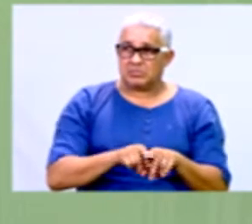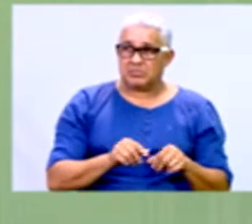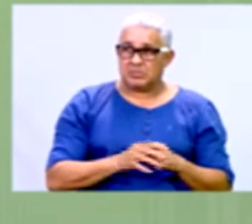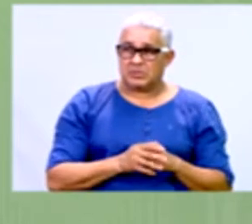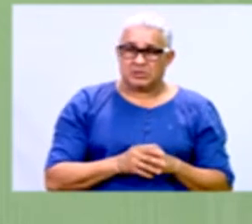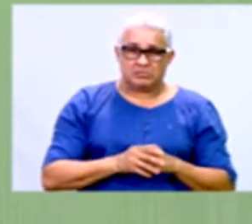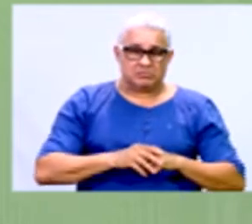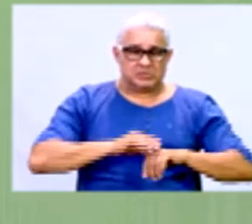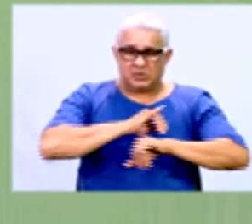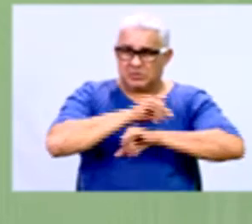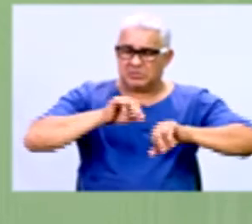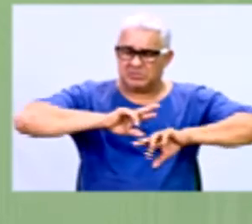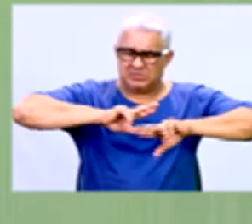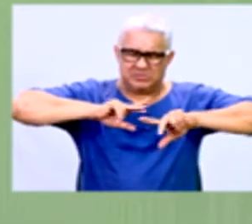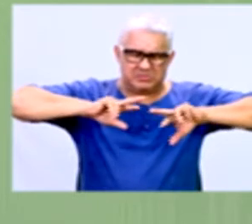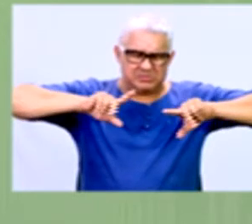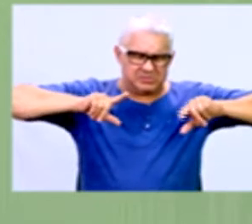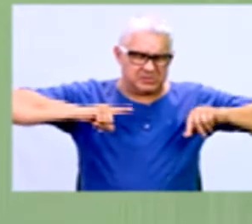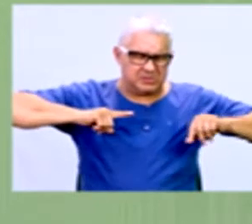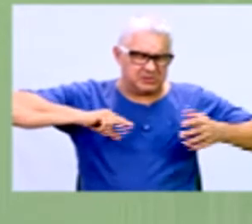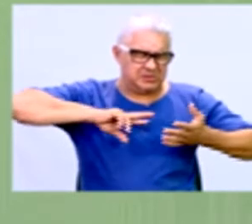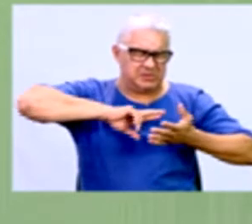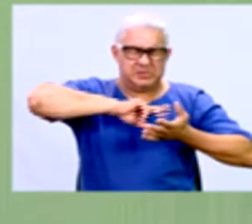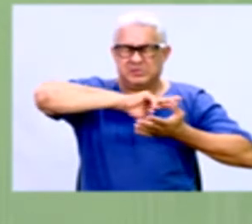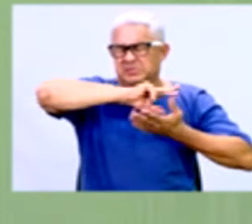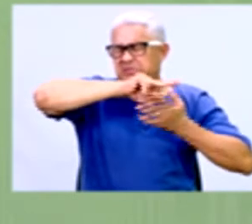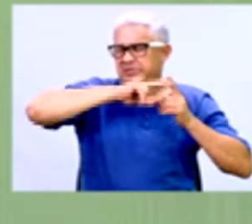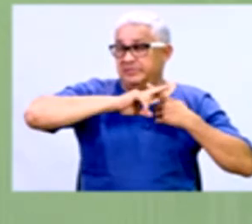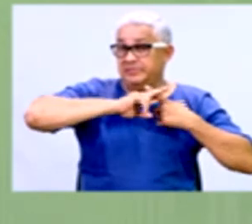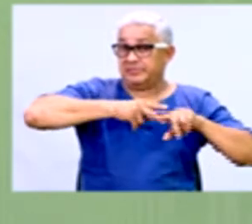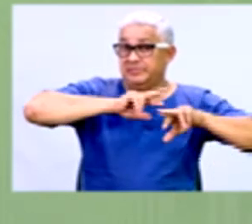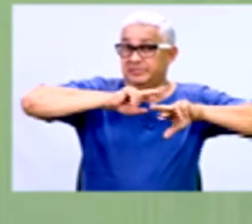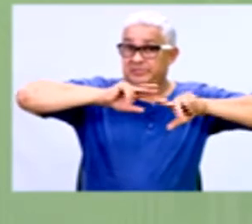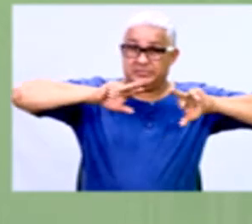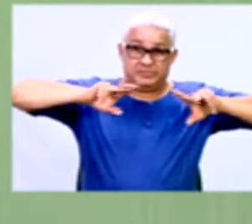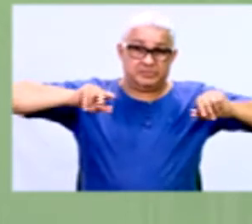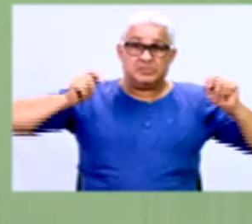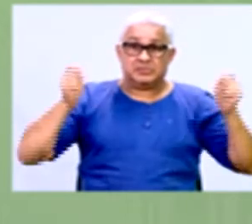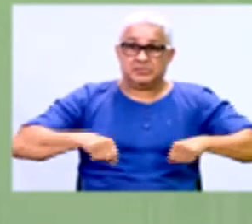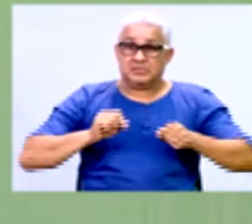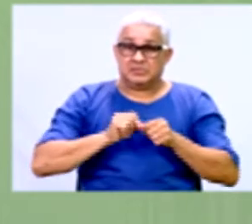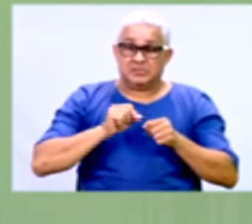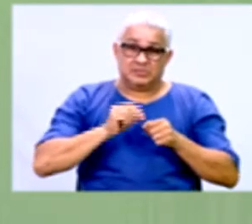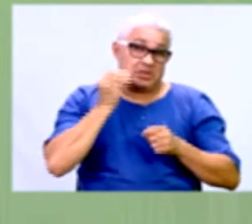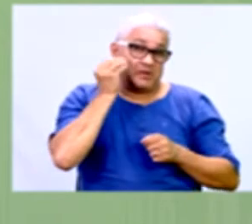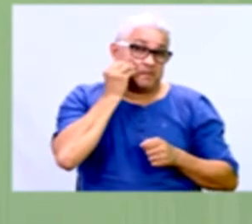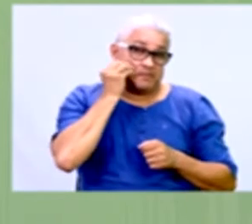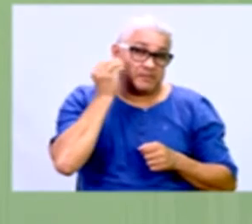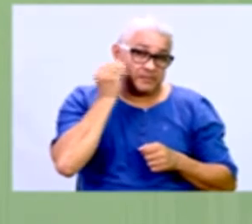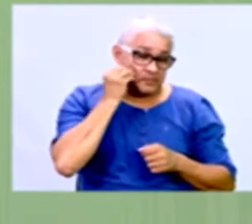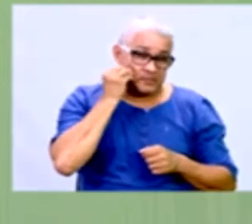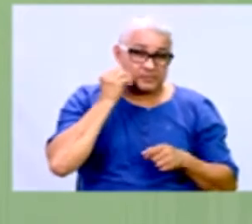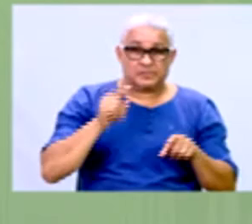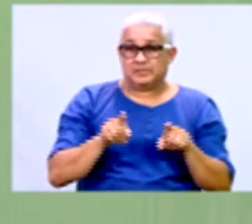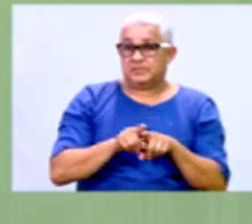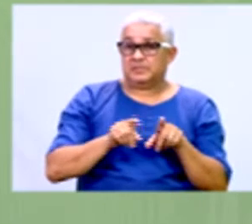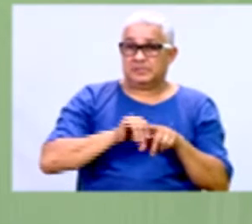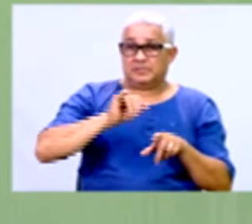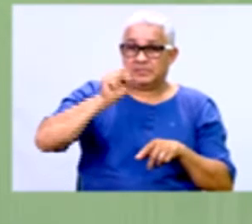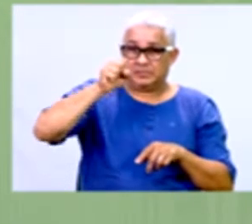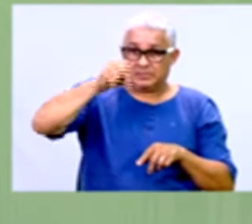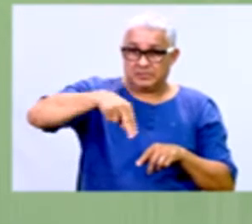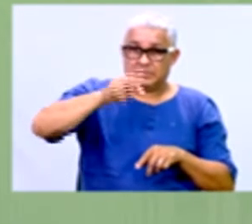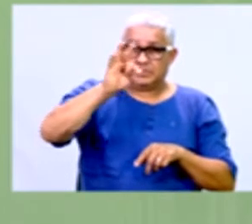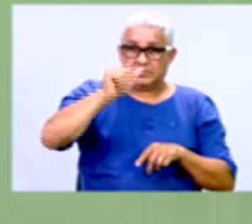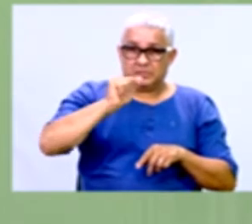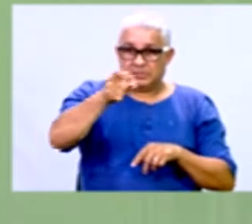informações, né? Existem diversas ferramentas que servem exclusivamente para fazer o teste da sintaxe do JSON, né? Então, estamos